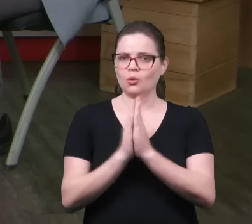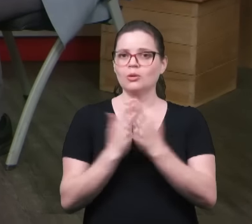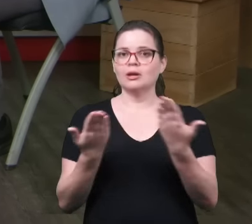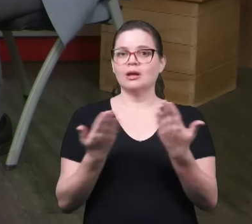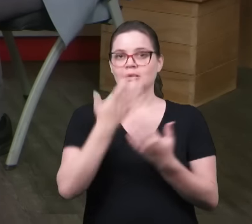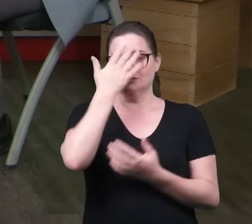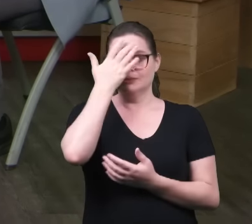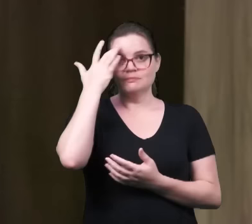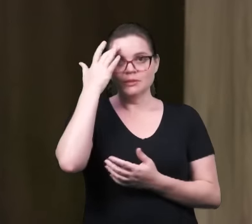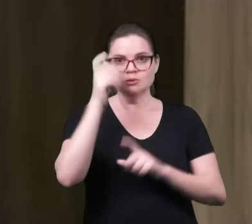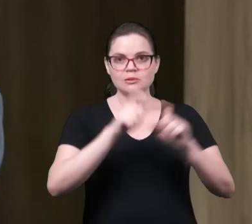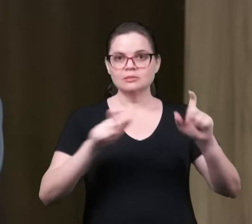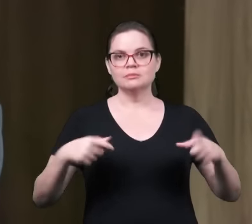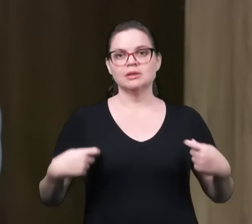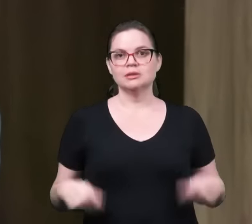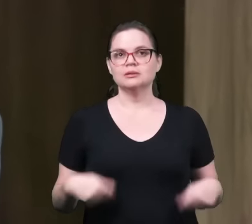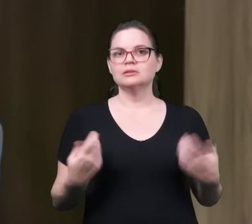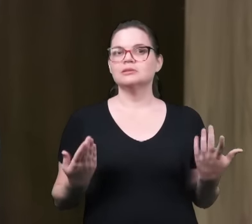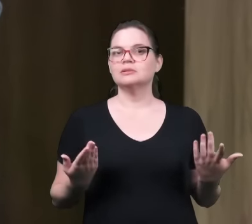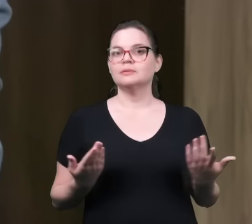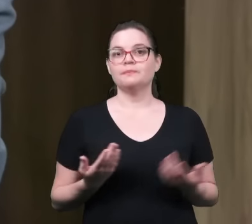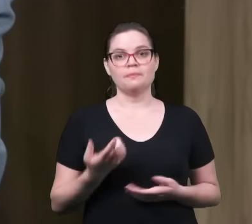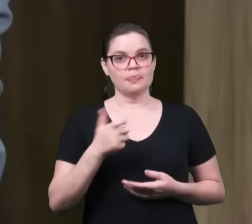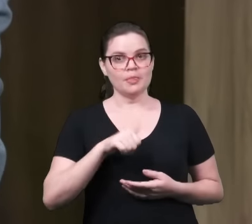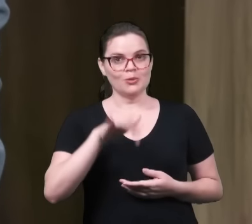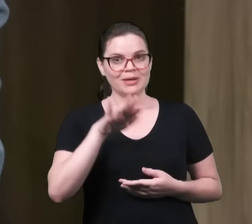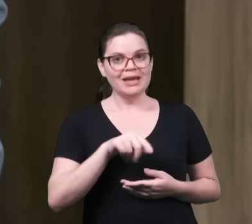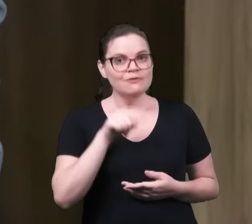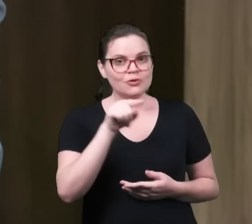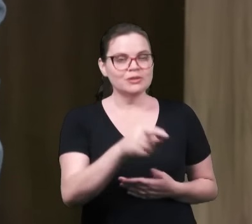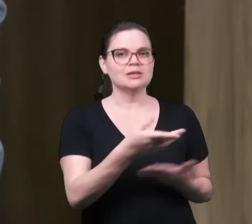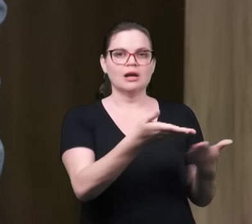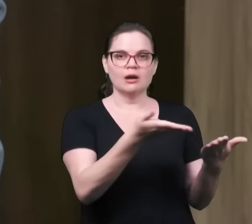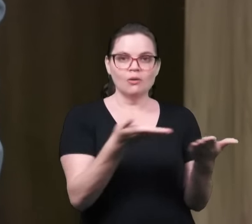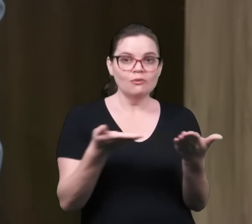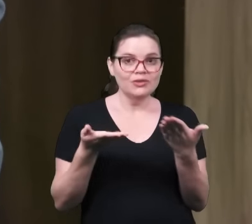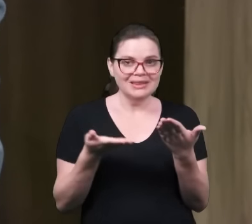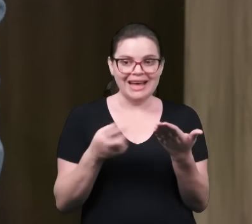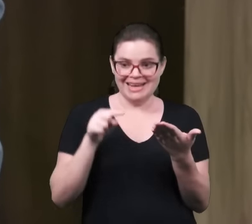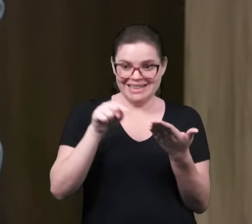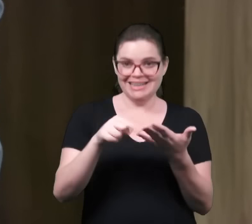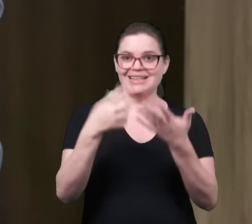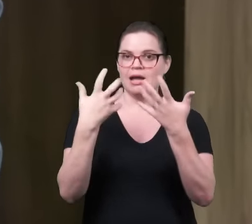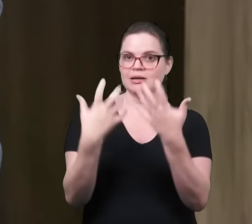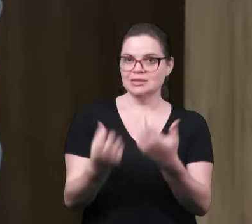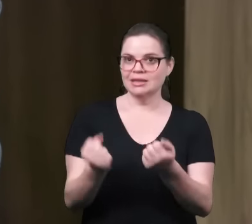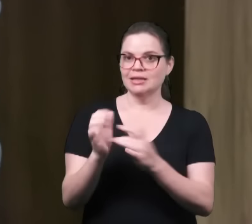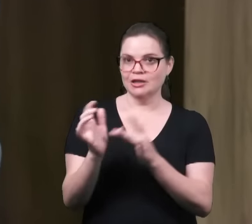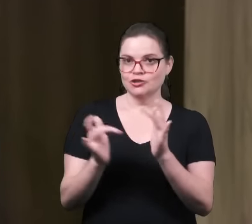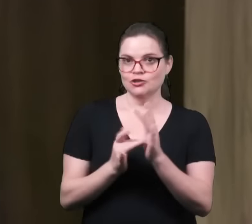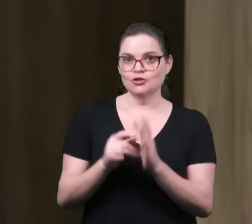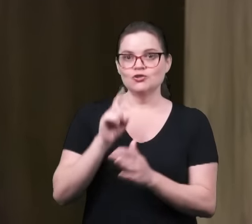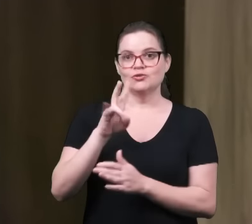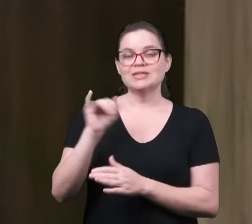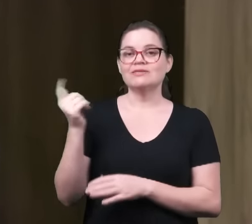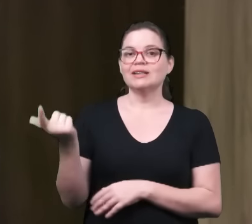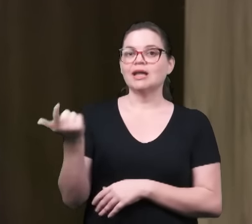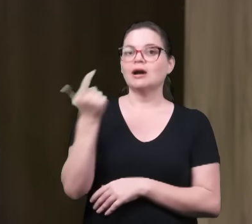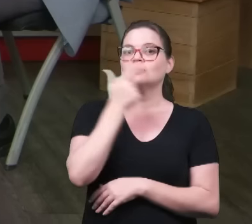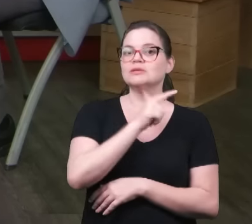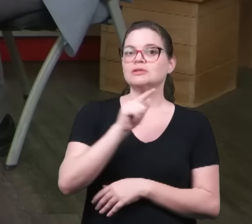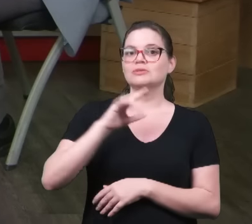pessoas. Quem você trabalhar e se converter, você vai salvar da morte uma